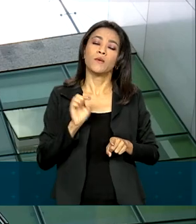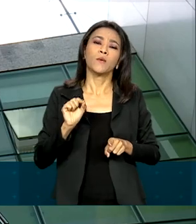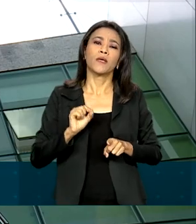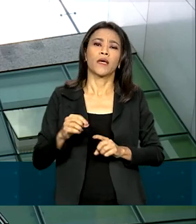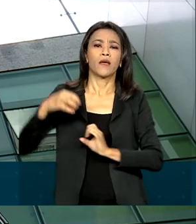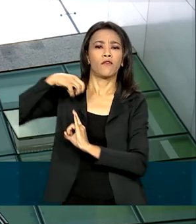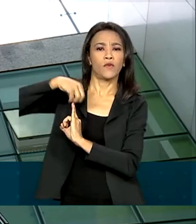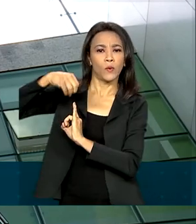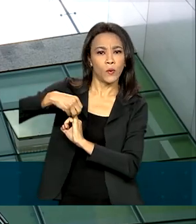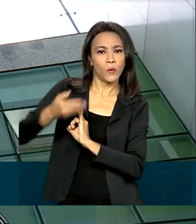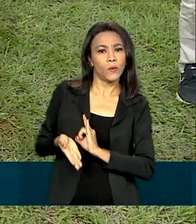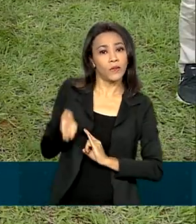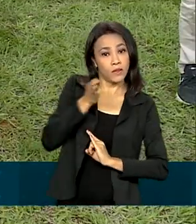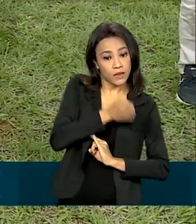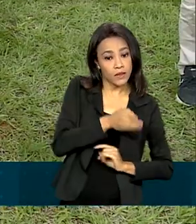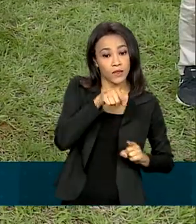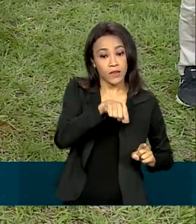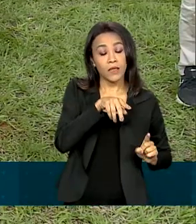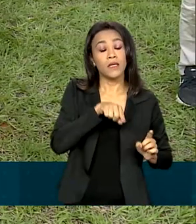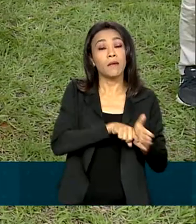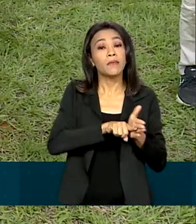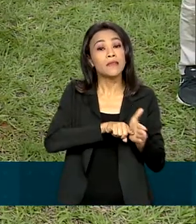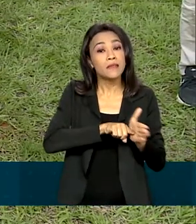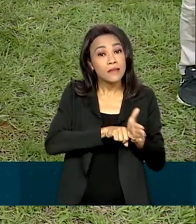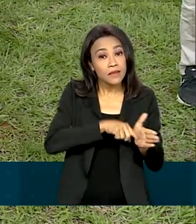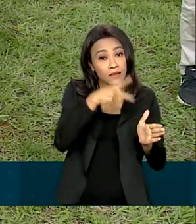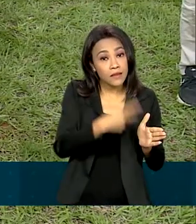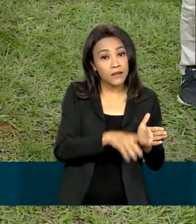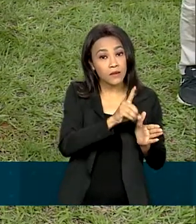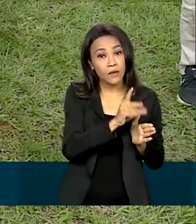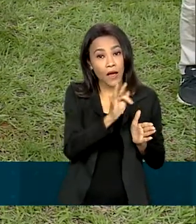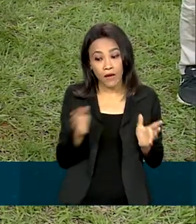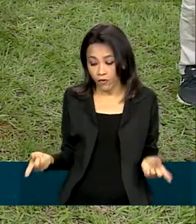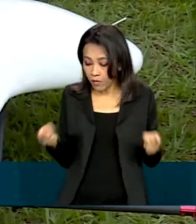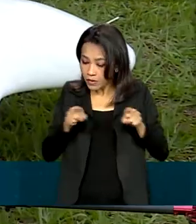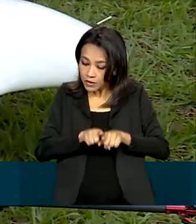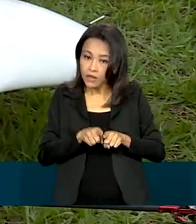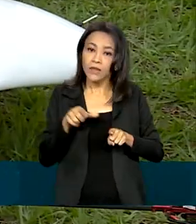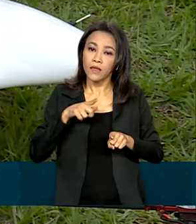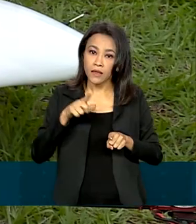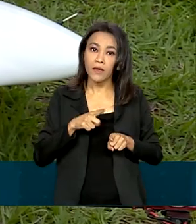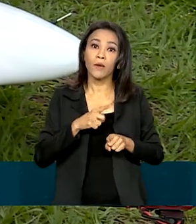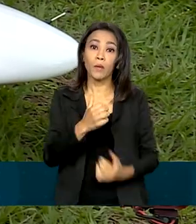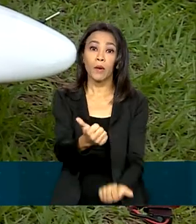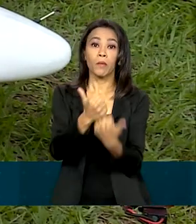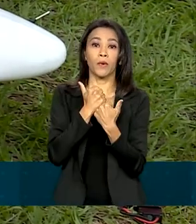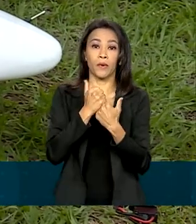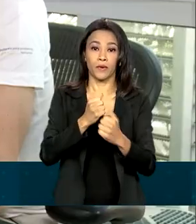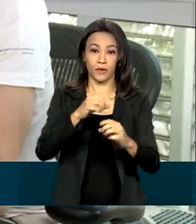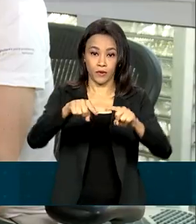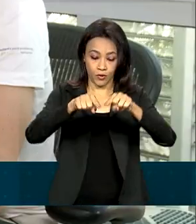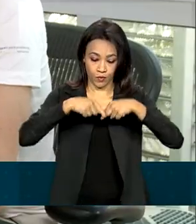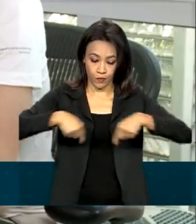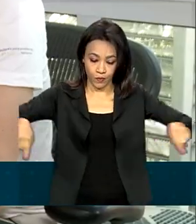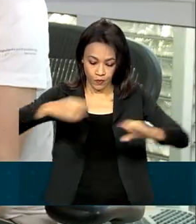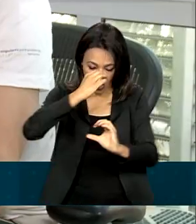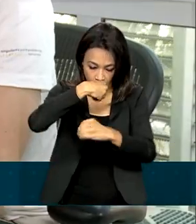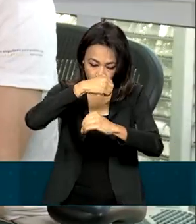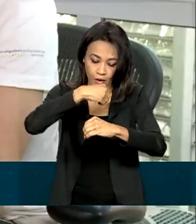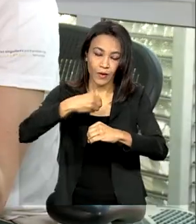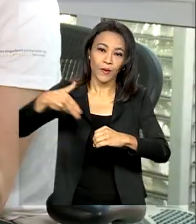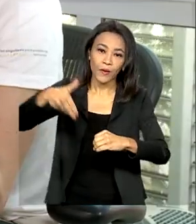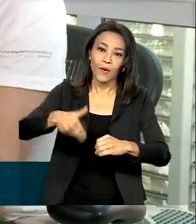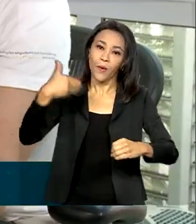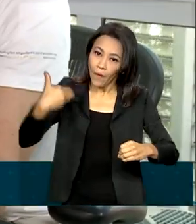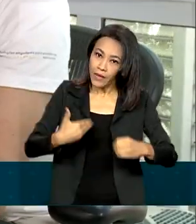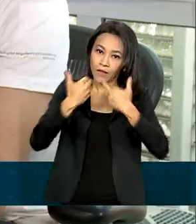e a Fundação de Apoio à Pesquisa do Distrito Federal e conta ainda com a participação de um laboratório de inovação. A gente objetiva com esse